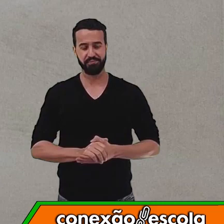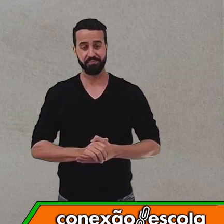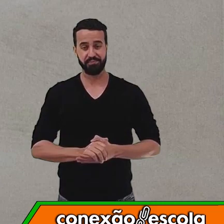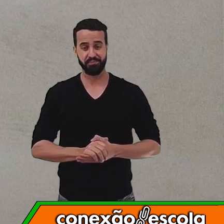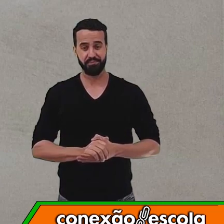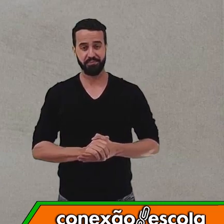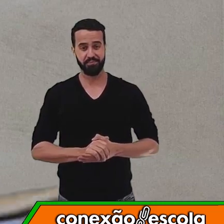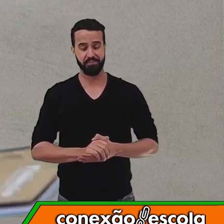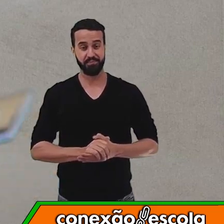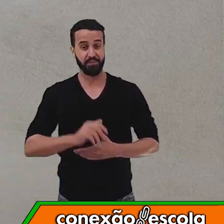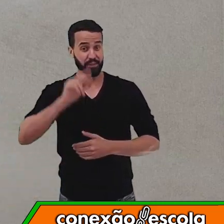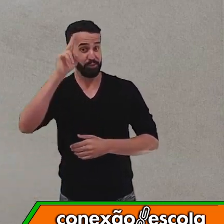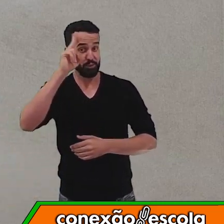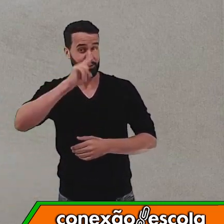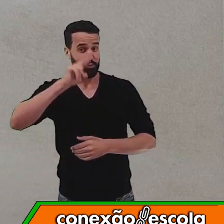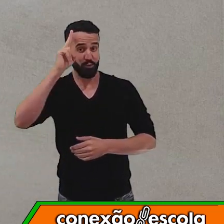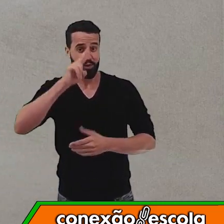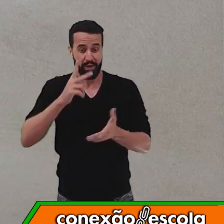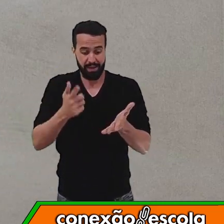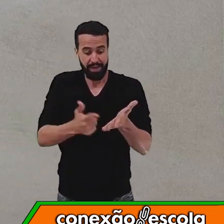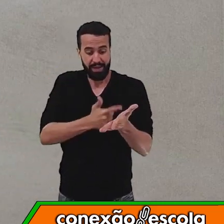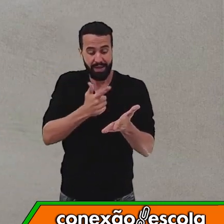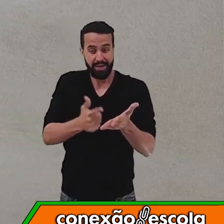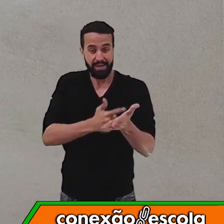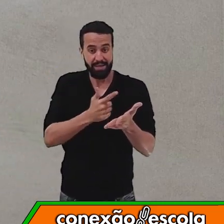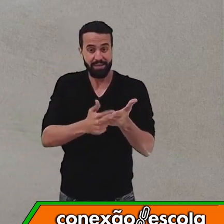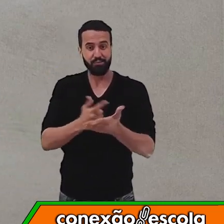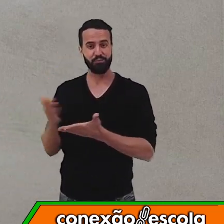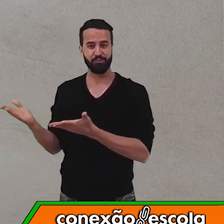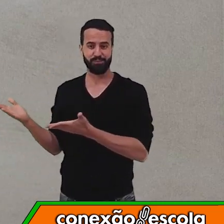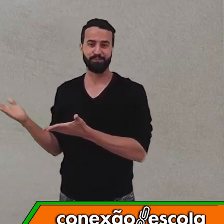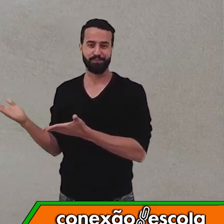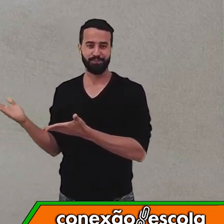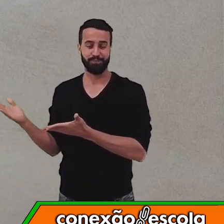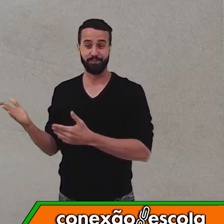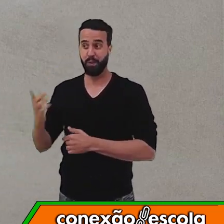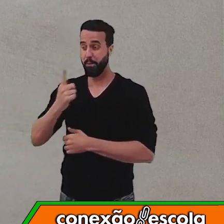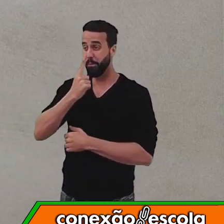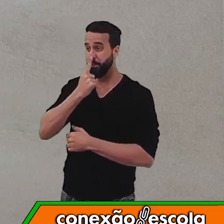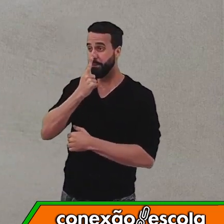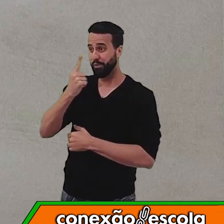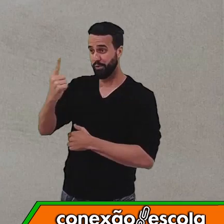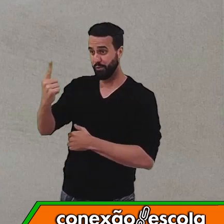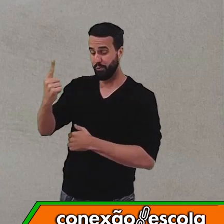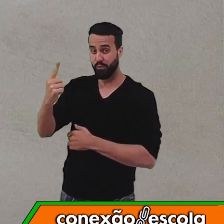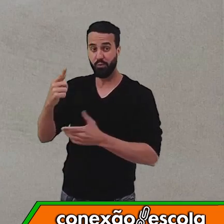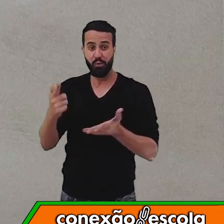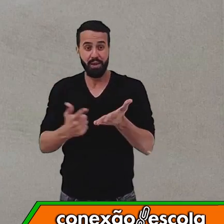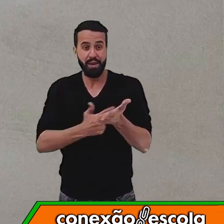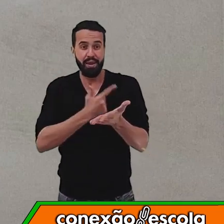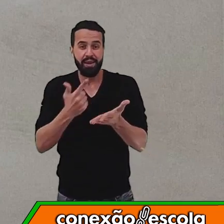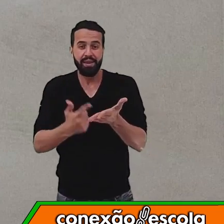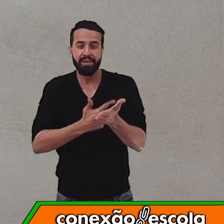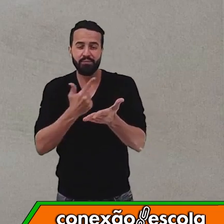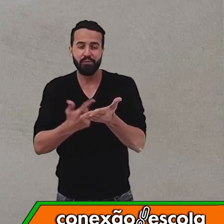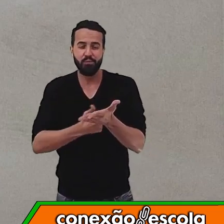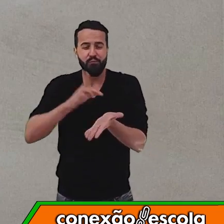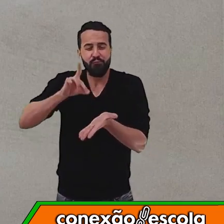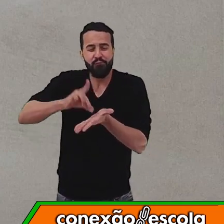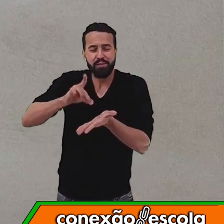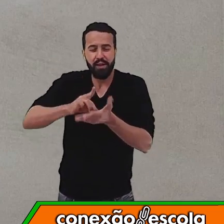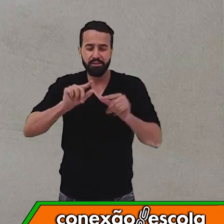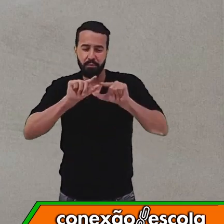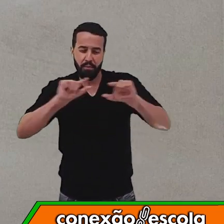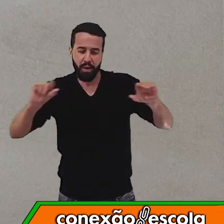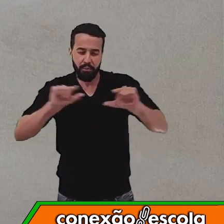Esse livro, essa história está aqui no livro Pinóquio, o livro das pequenas verdades,